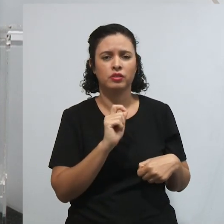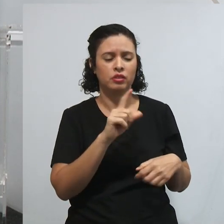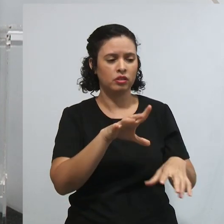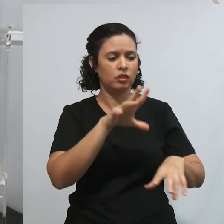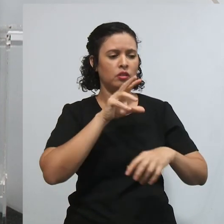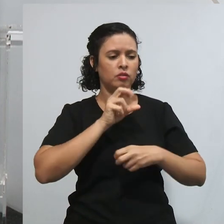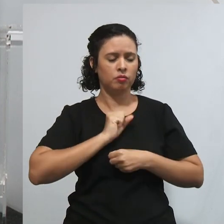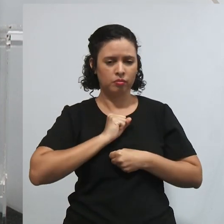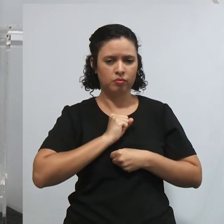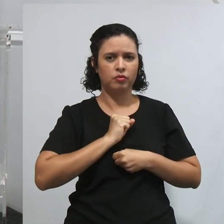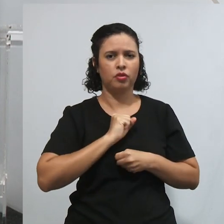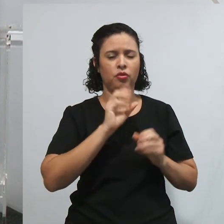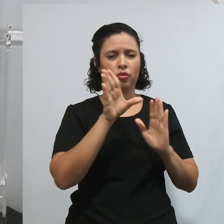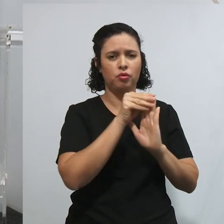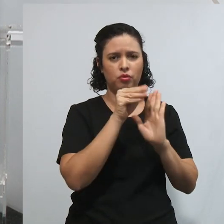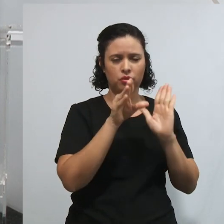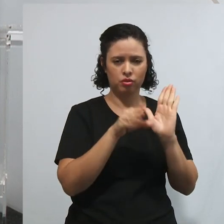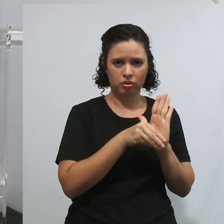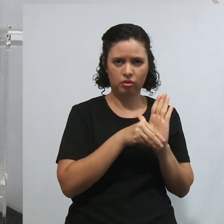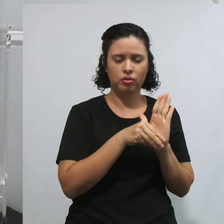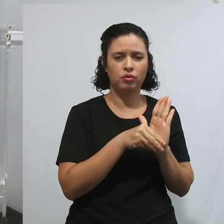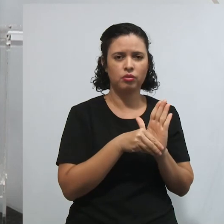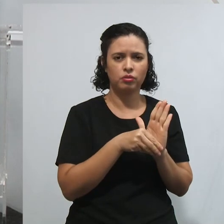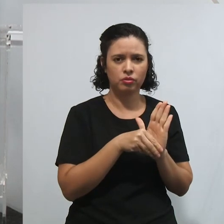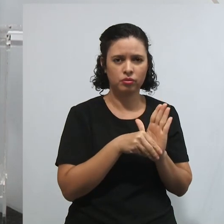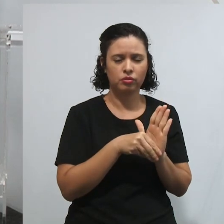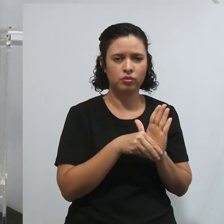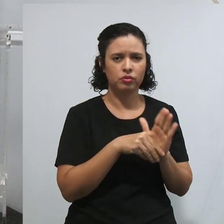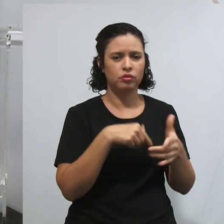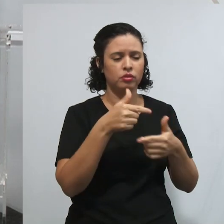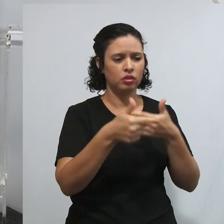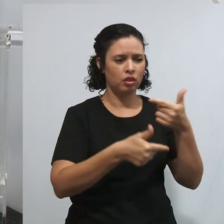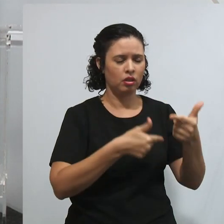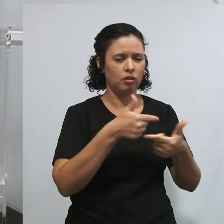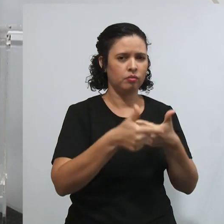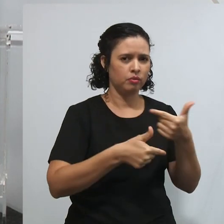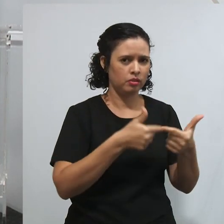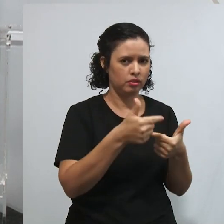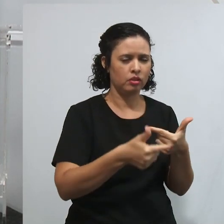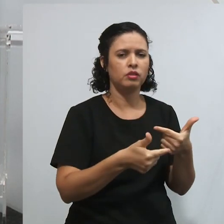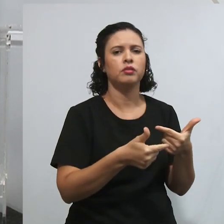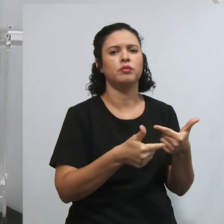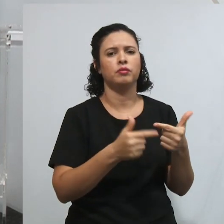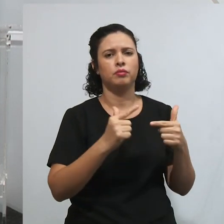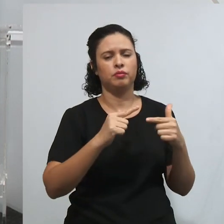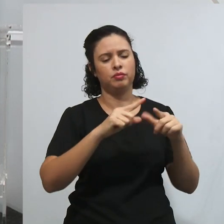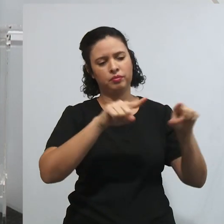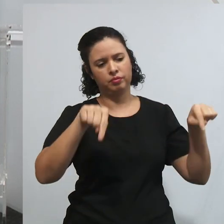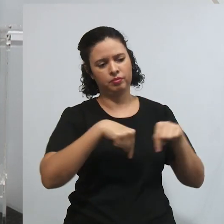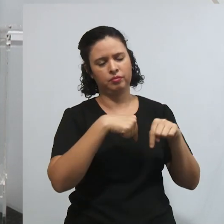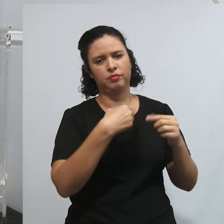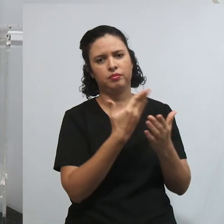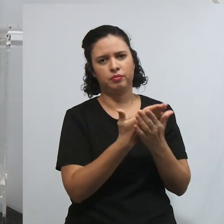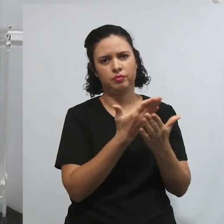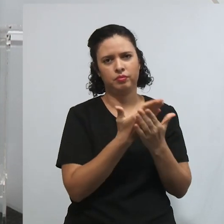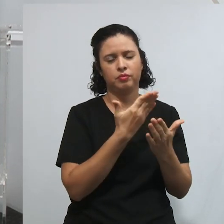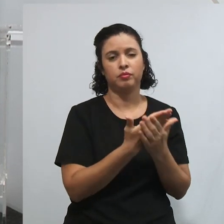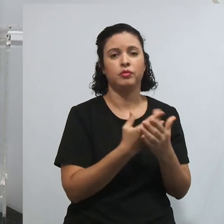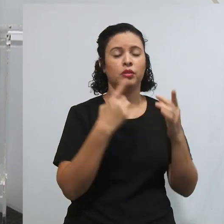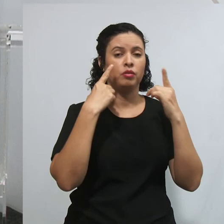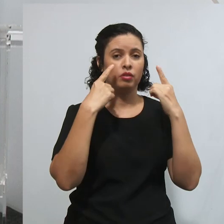se apropriar daquele conteúdo que está sendo ali trabalhado na sala de aula. Então, veja bem, então